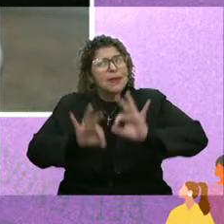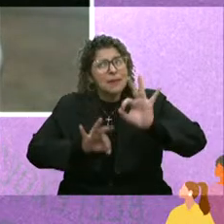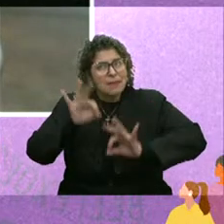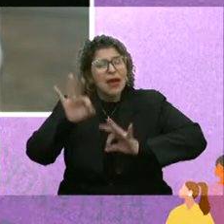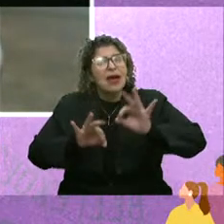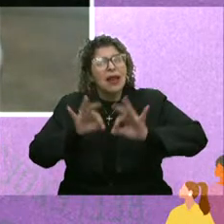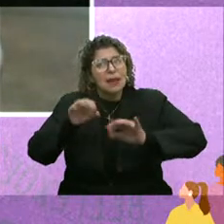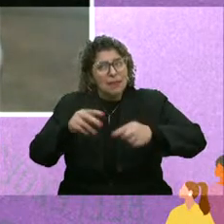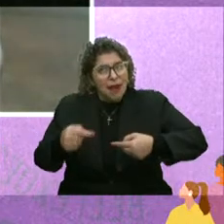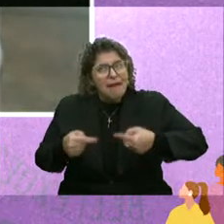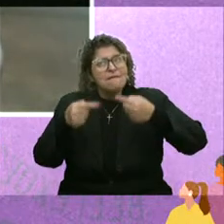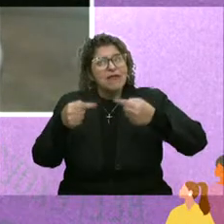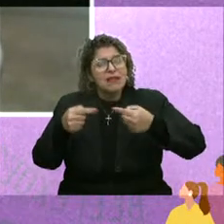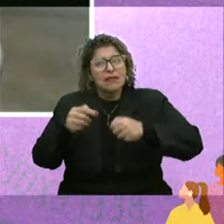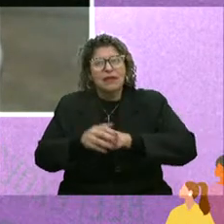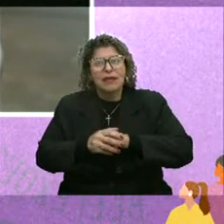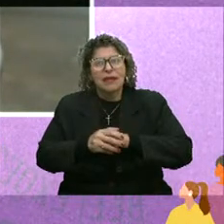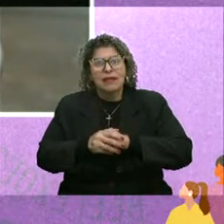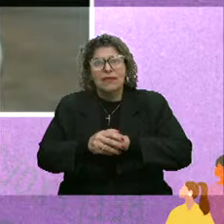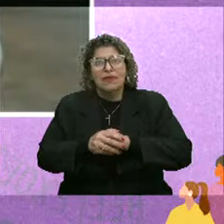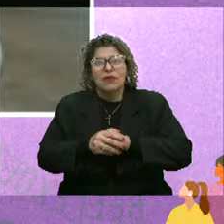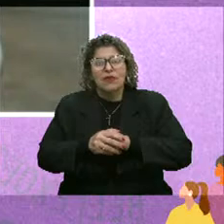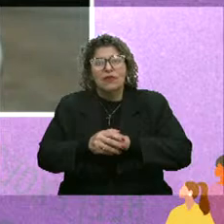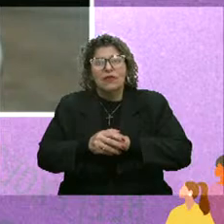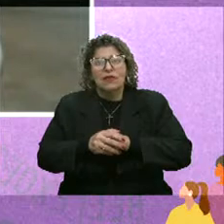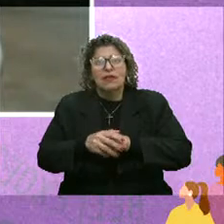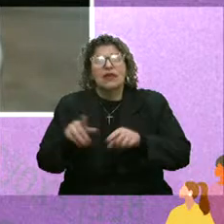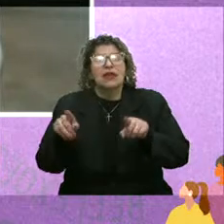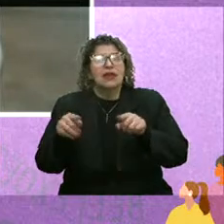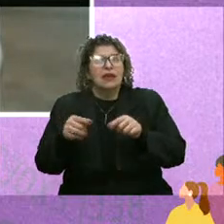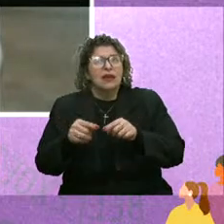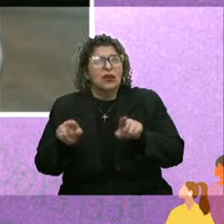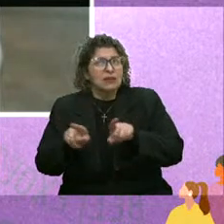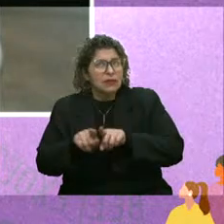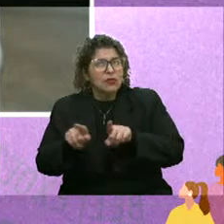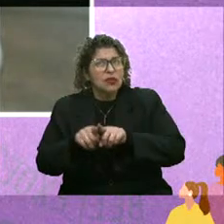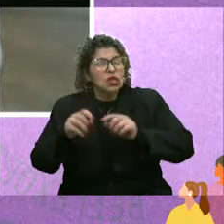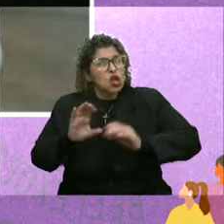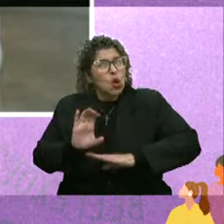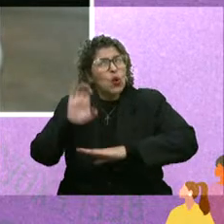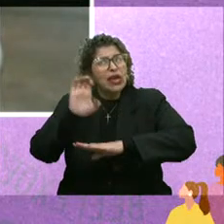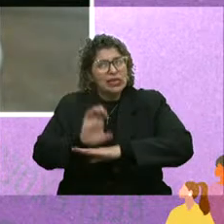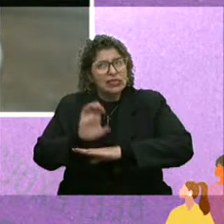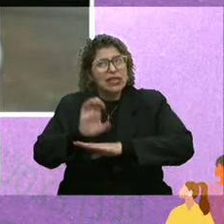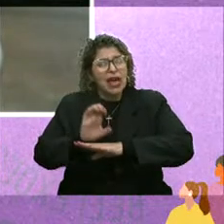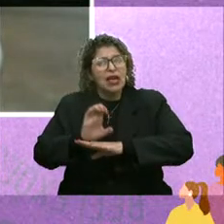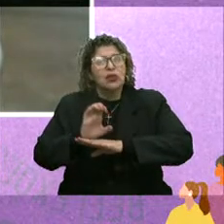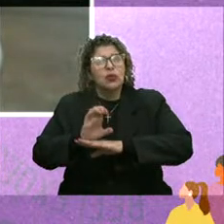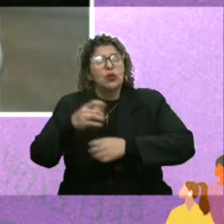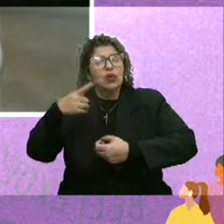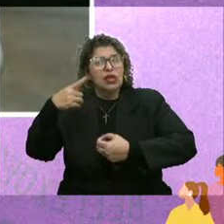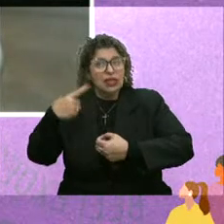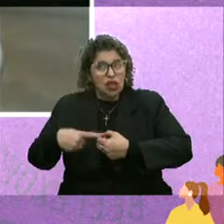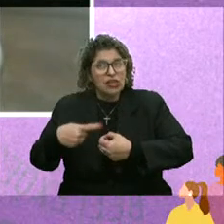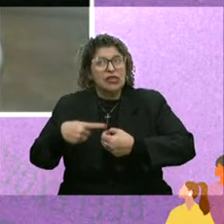enfrentar isso. Um abraço a todos e o meu otimismo em relação ao futuro do Estado e da nossa cidade.